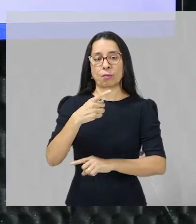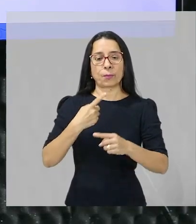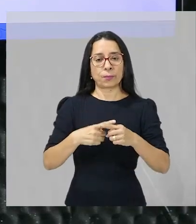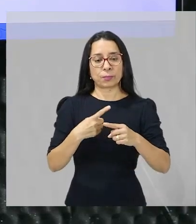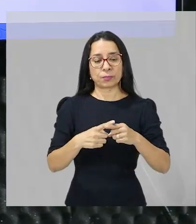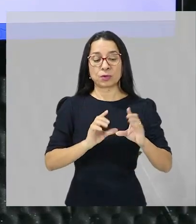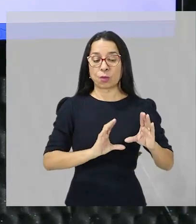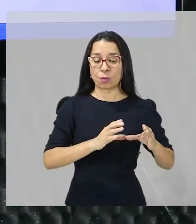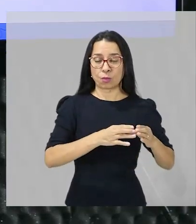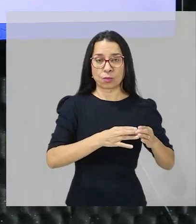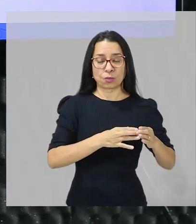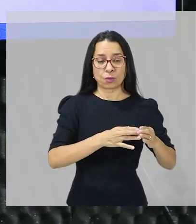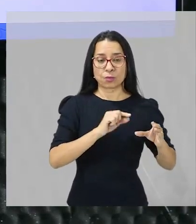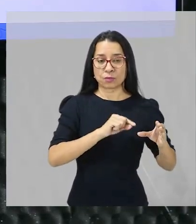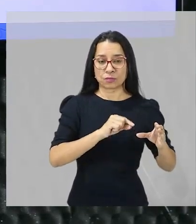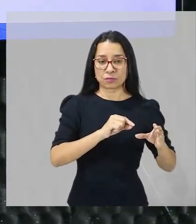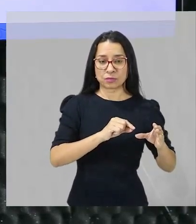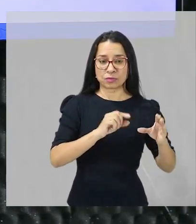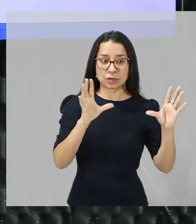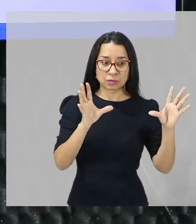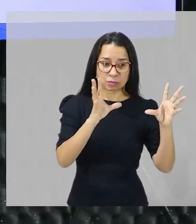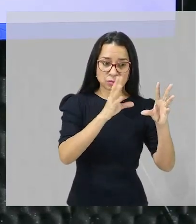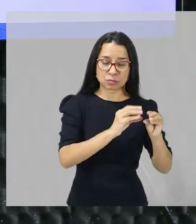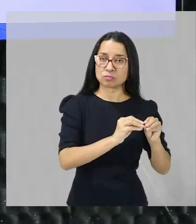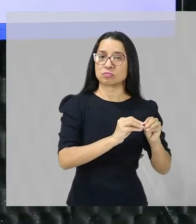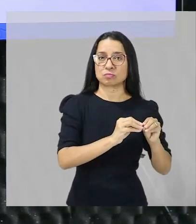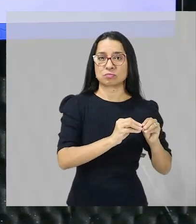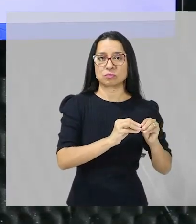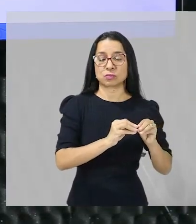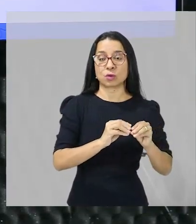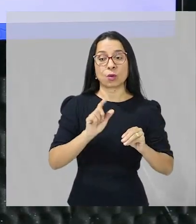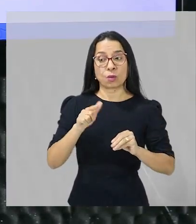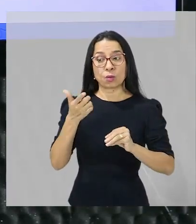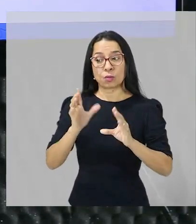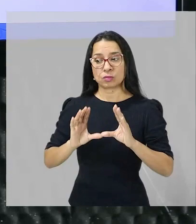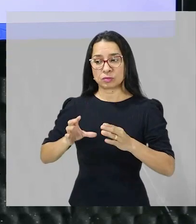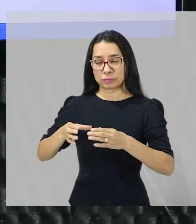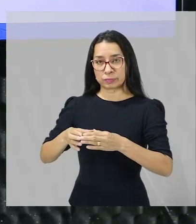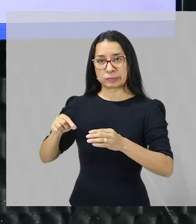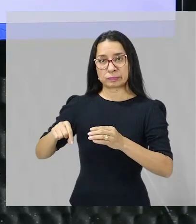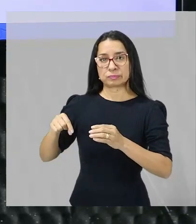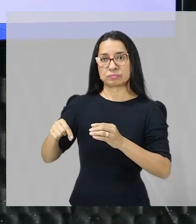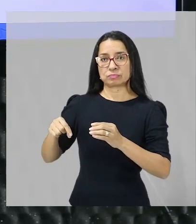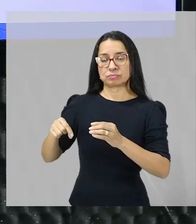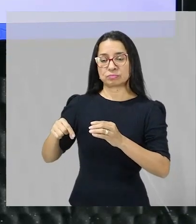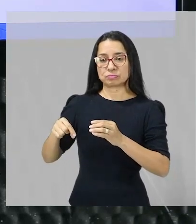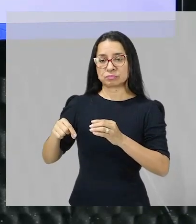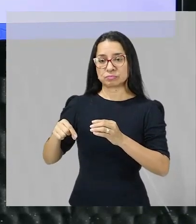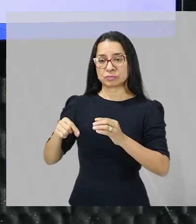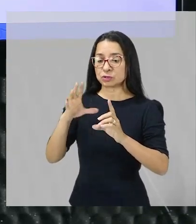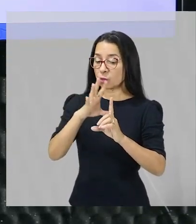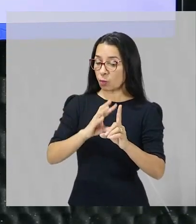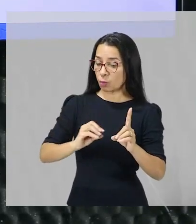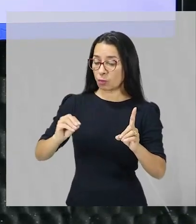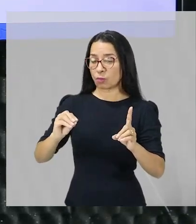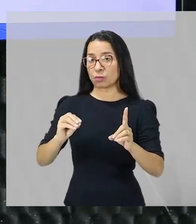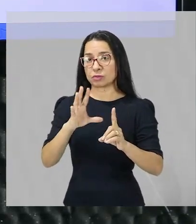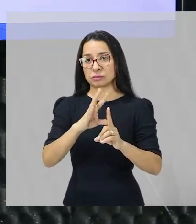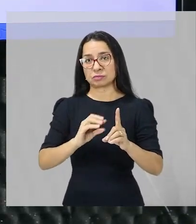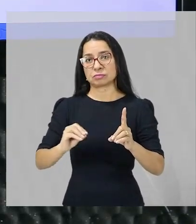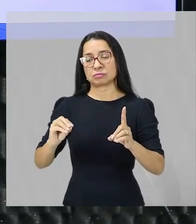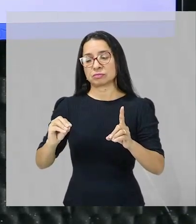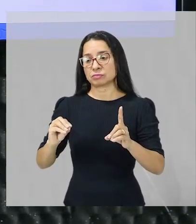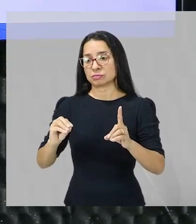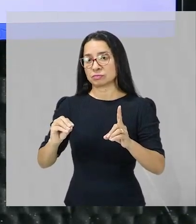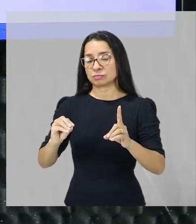um grupo foi colocado no escuro e o outro grupo de plantas, que são clones daquela planta verde, foi colocado